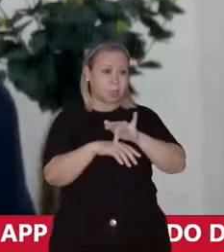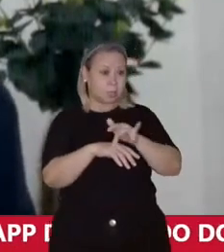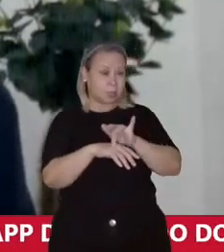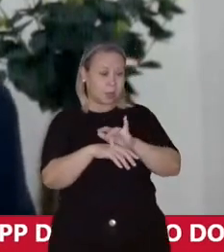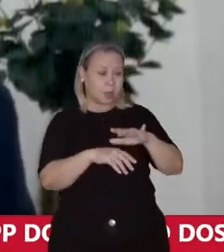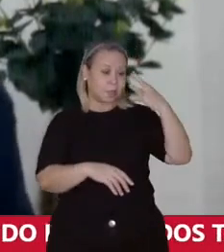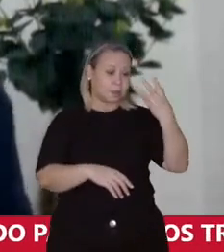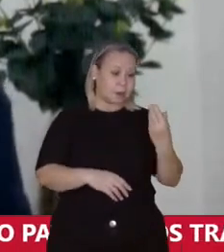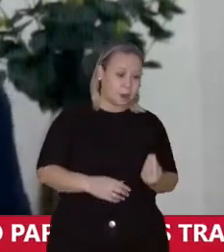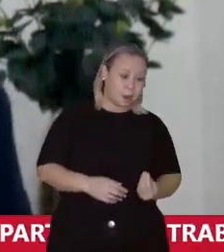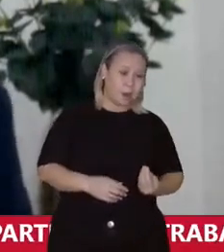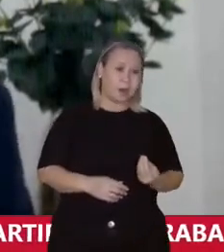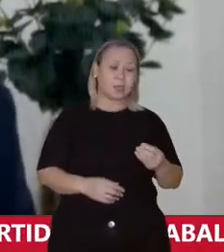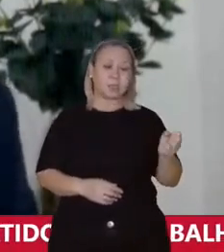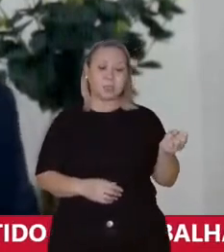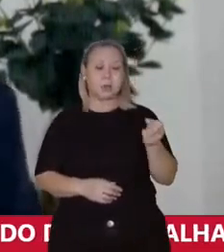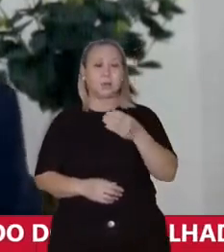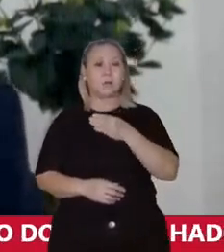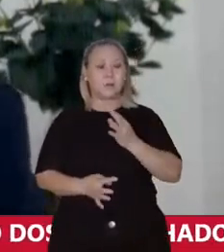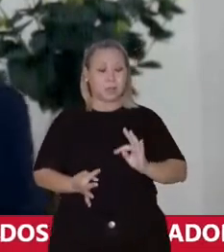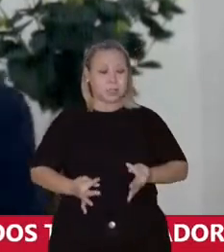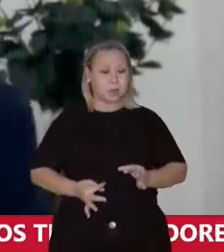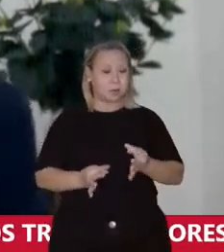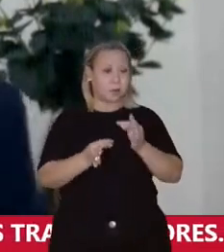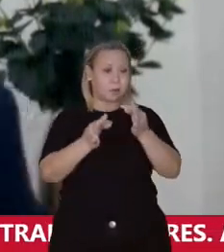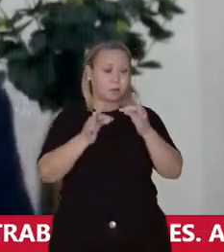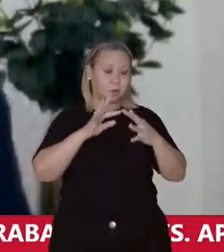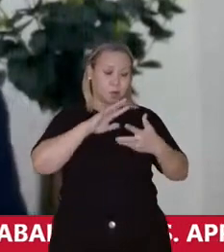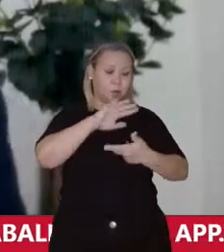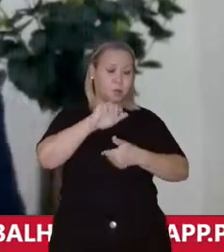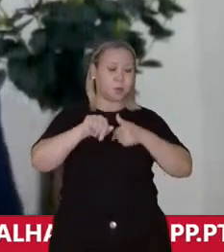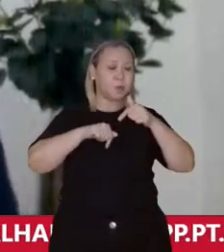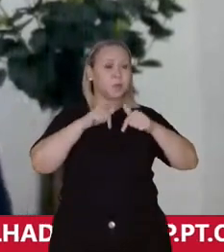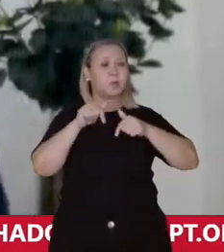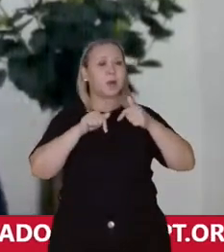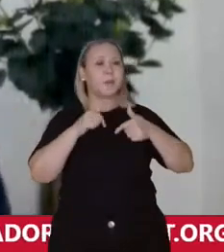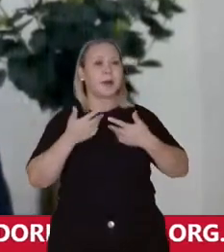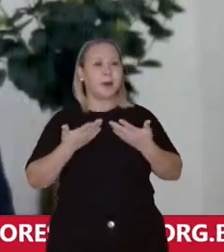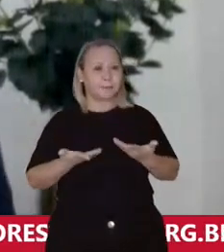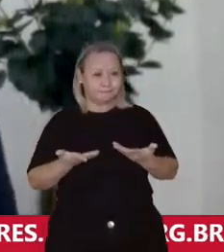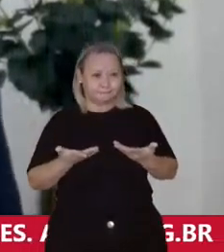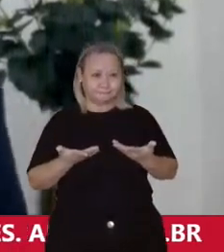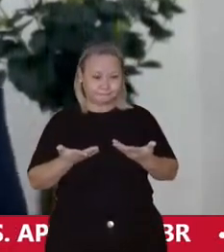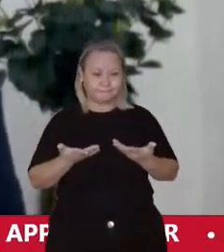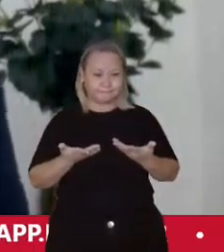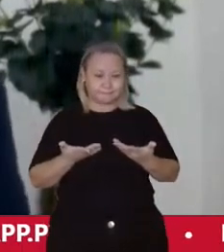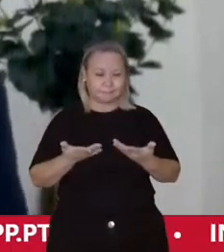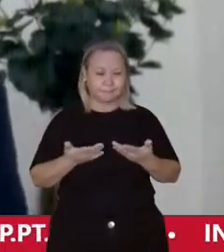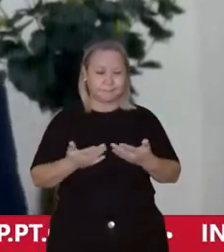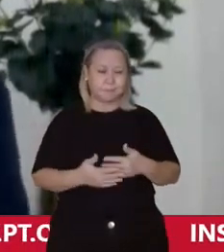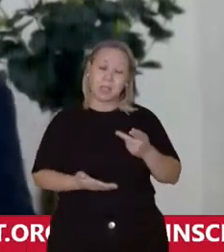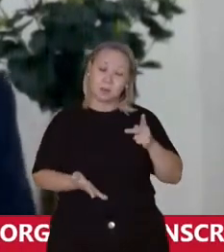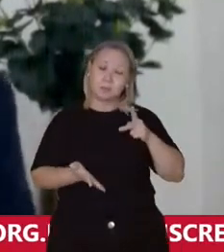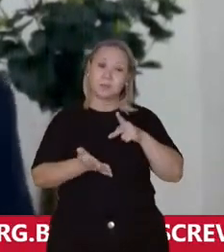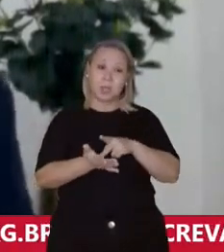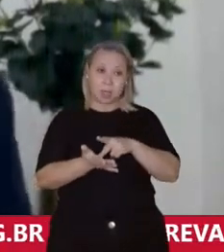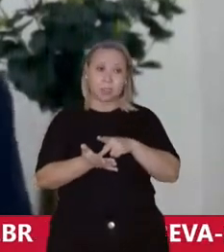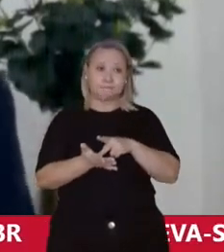inovação tecnológica, no mundo do trabalho. Então, de